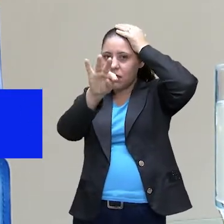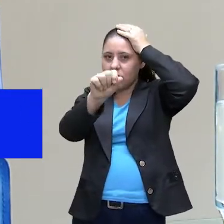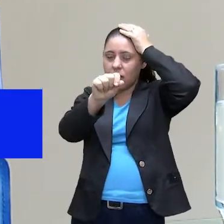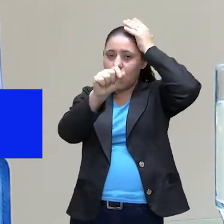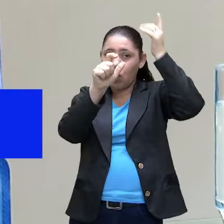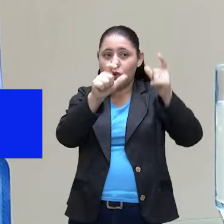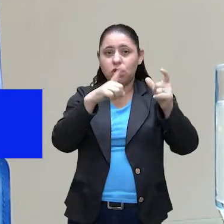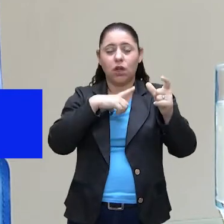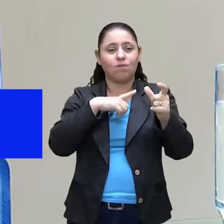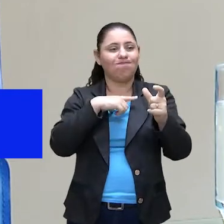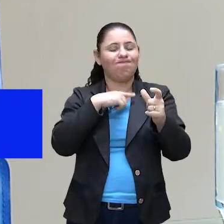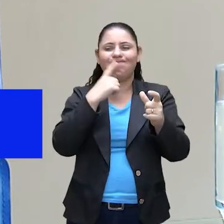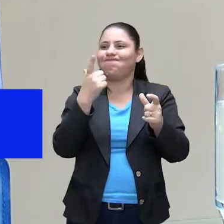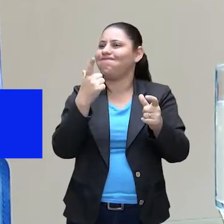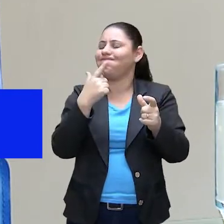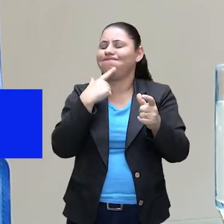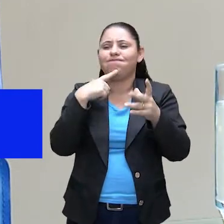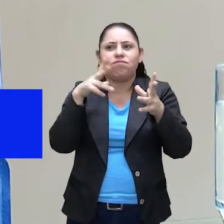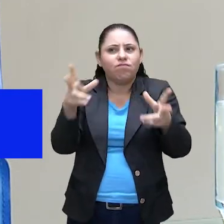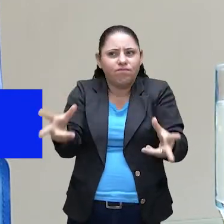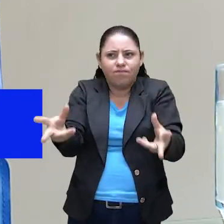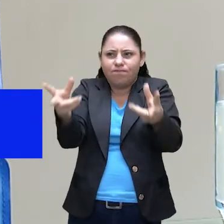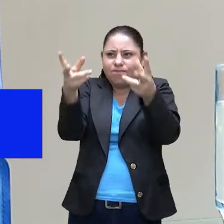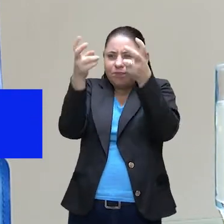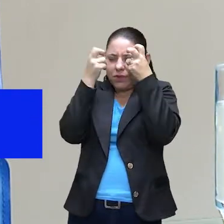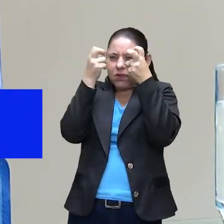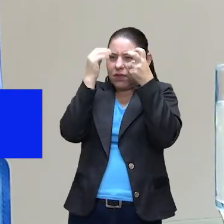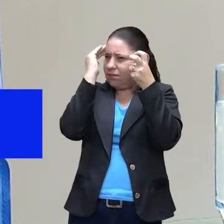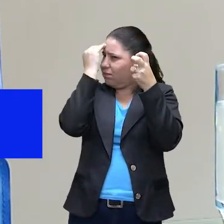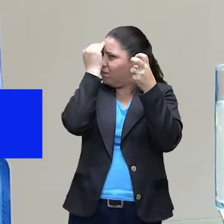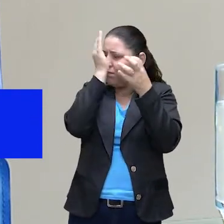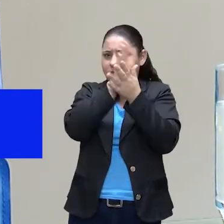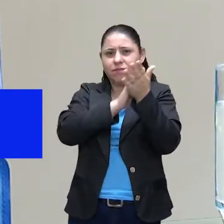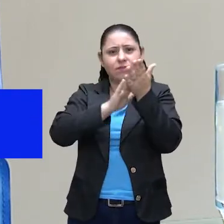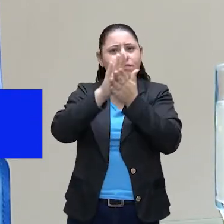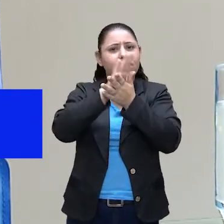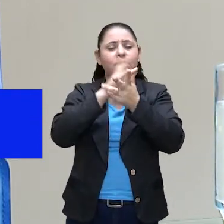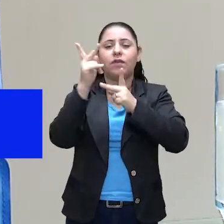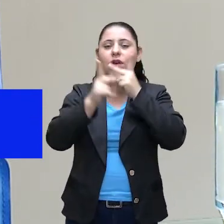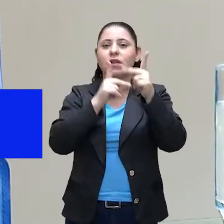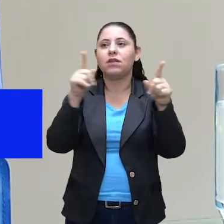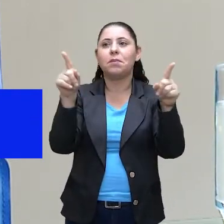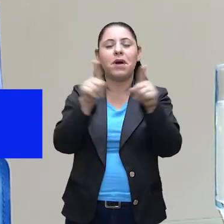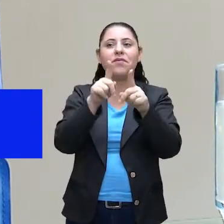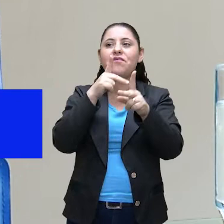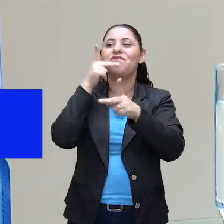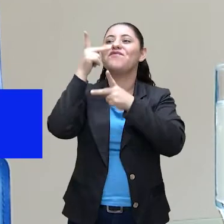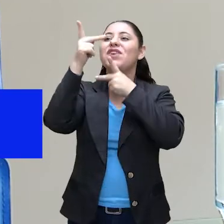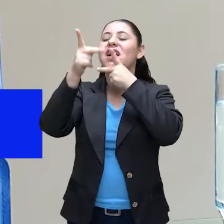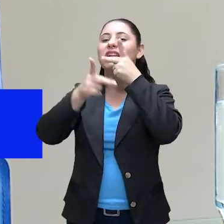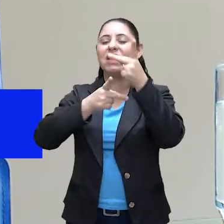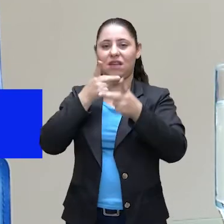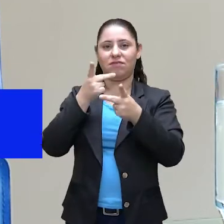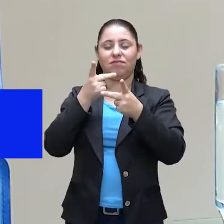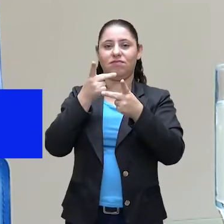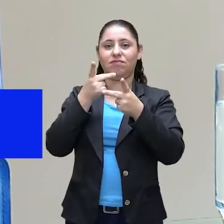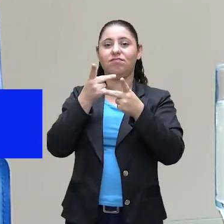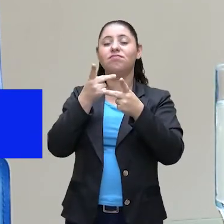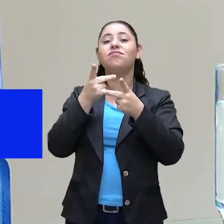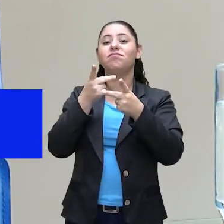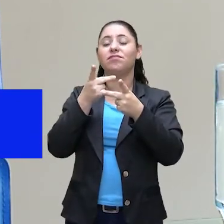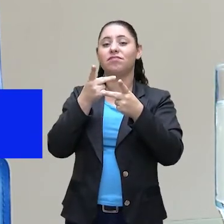é mista, onde o indivíduo nem consegue captar e entender o que está sendo falado e muito